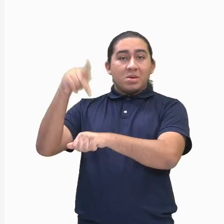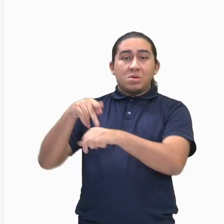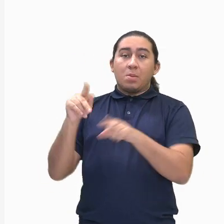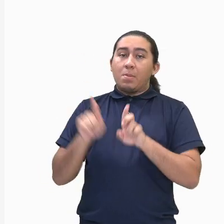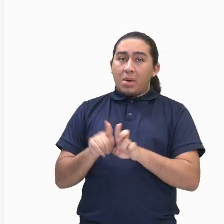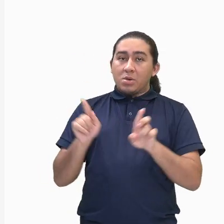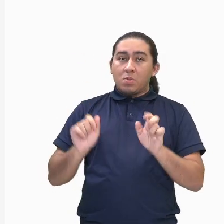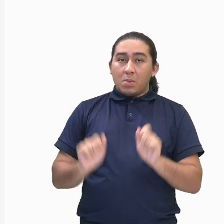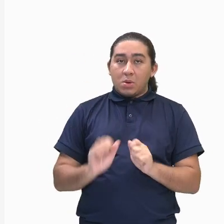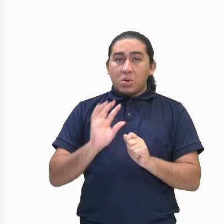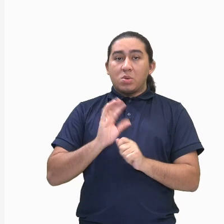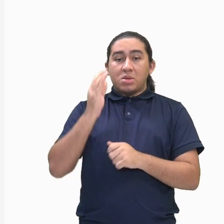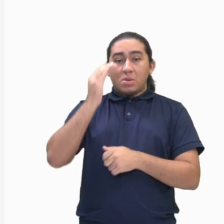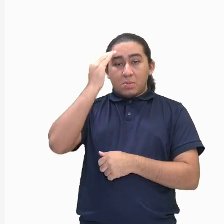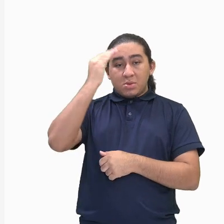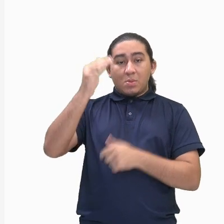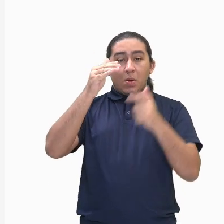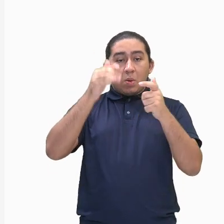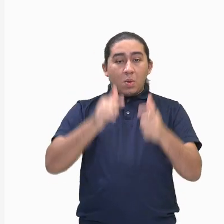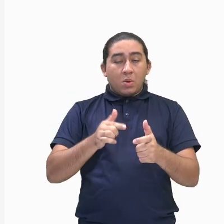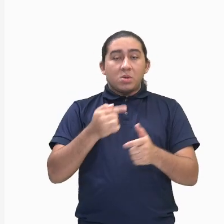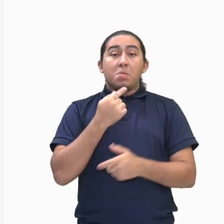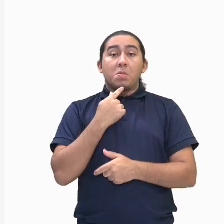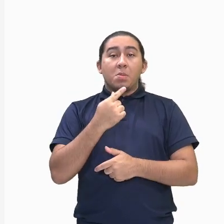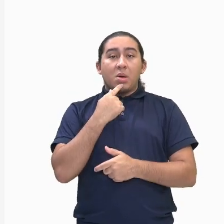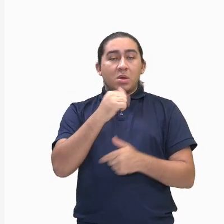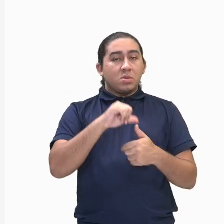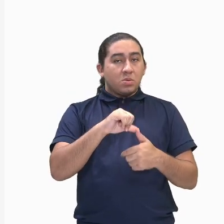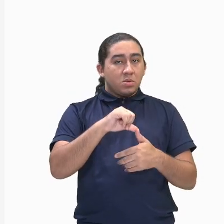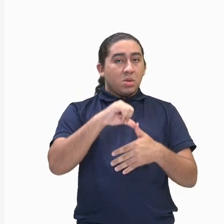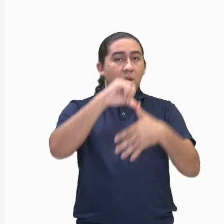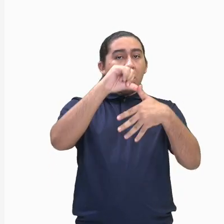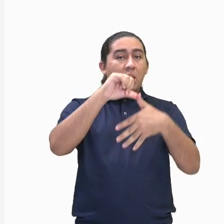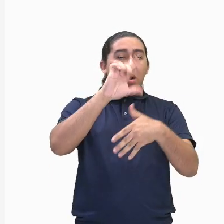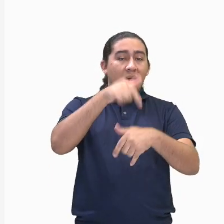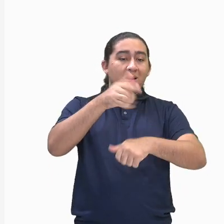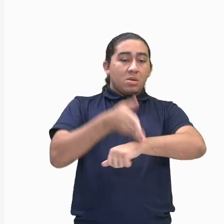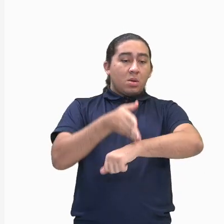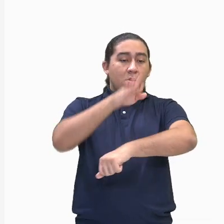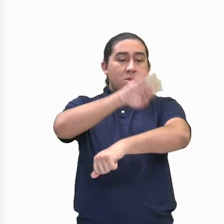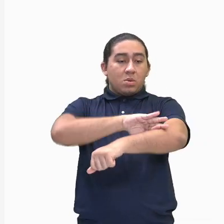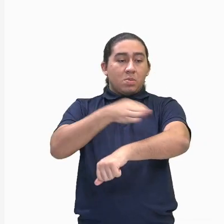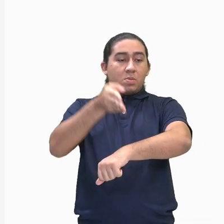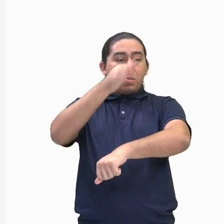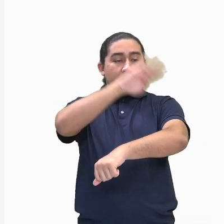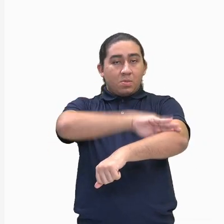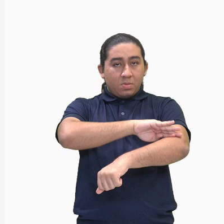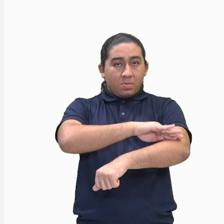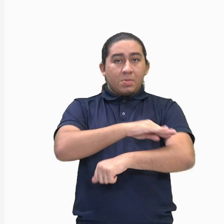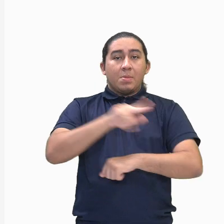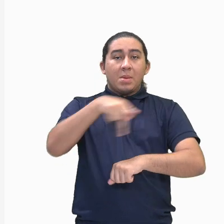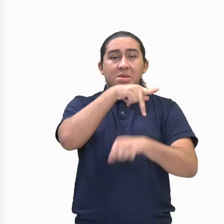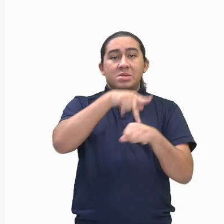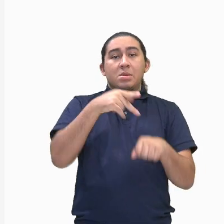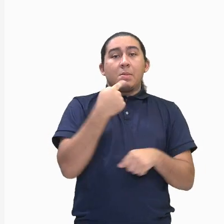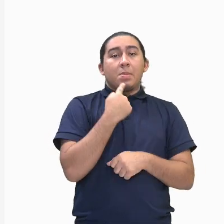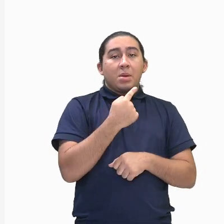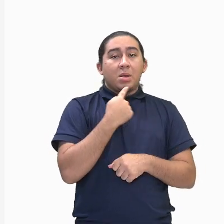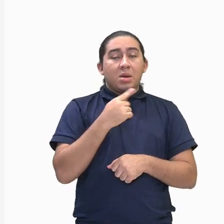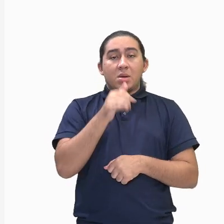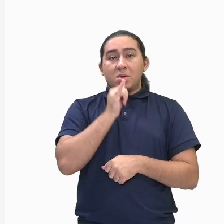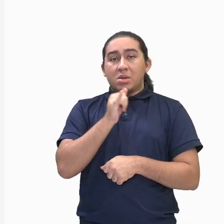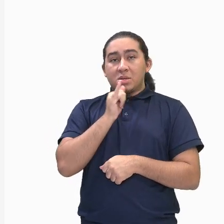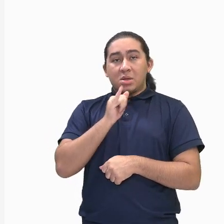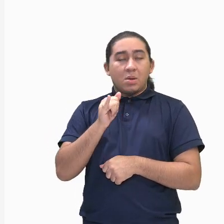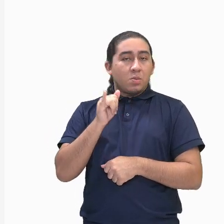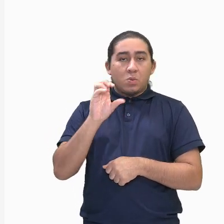acontecer principalmente em áreas próximas à Cordilheira dos Andes, né? Países ali mais próximos, como a